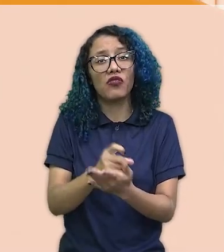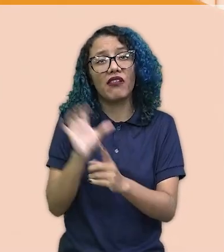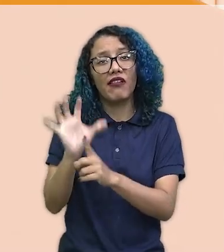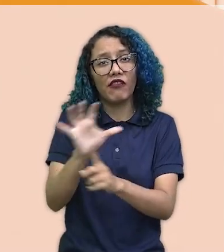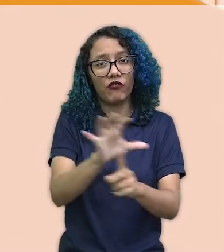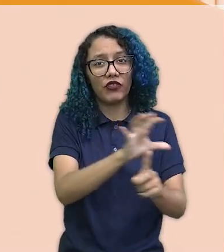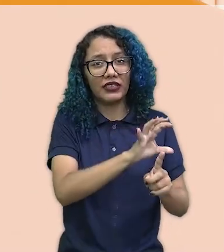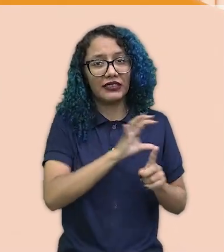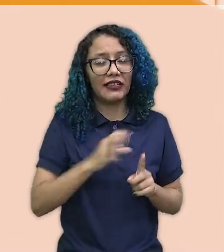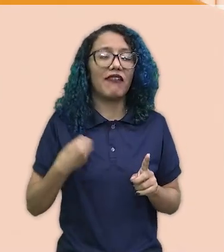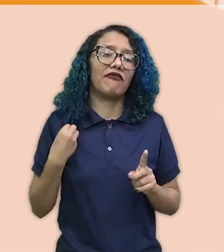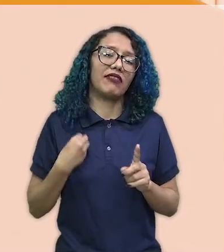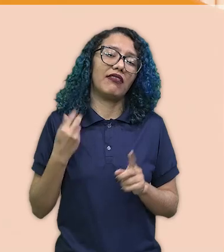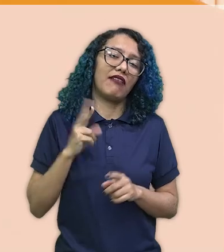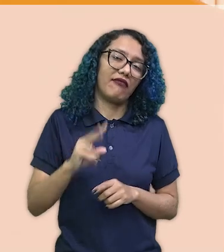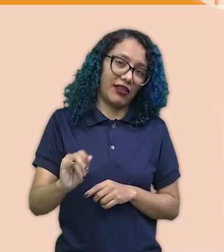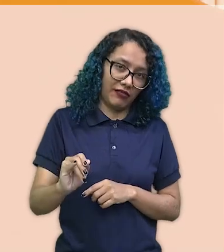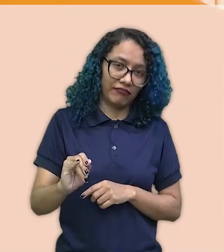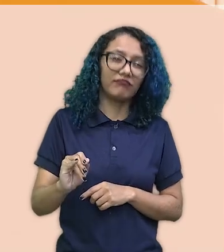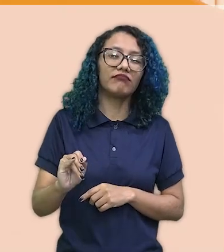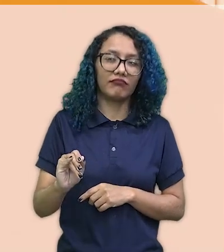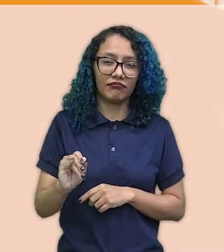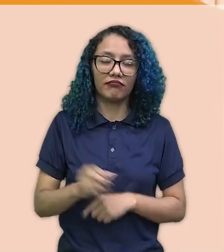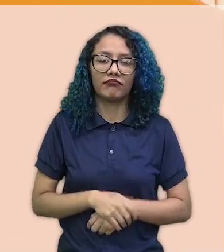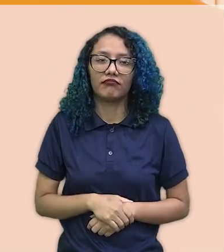vai refletir na nossa vida.